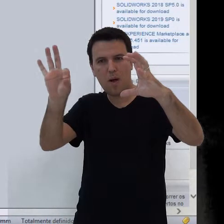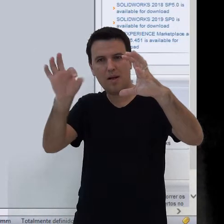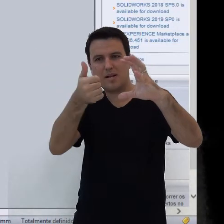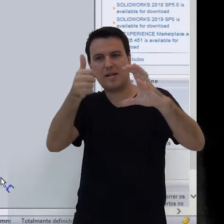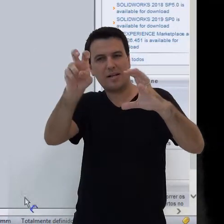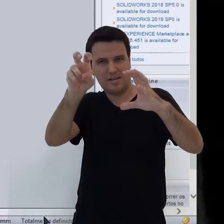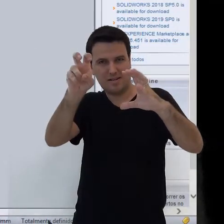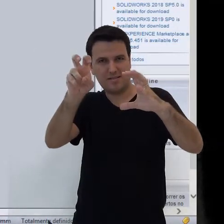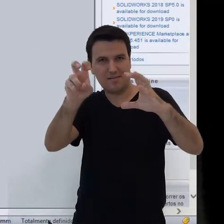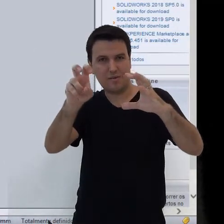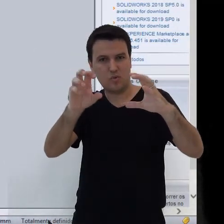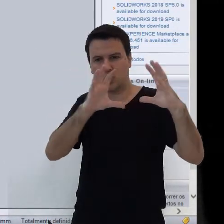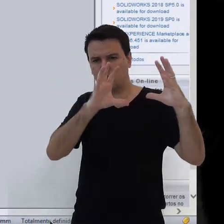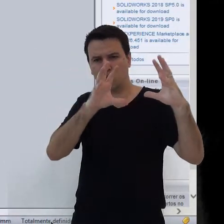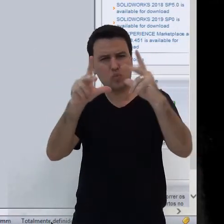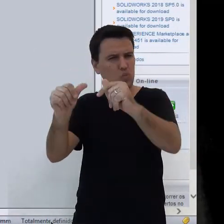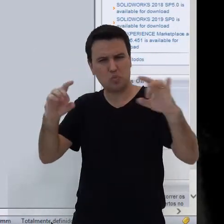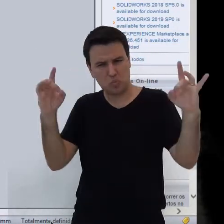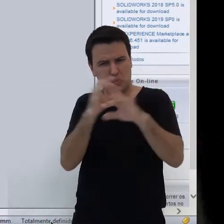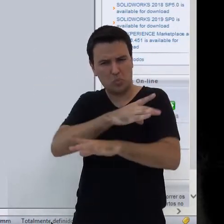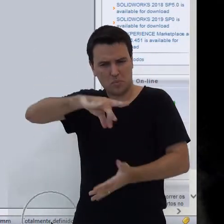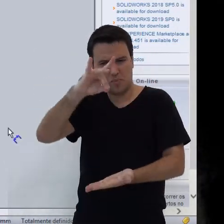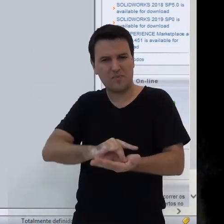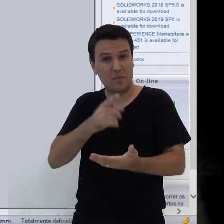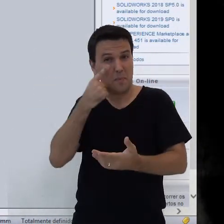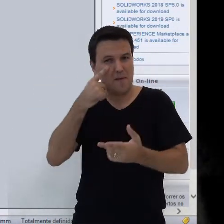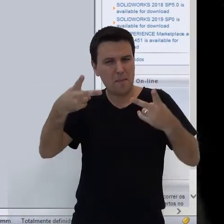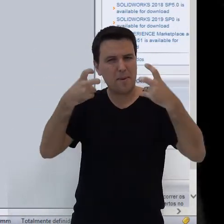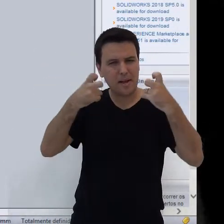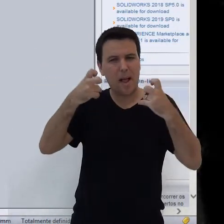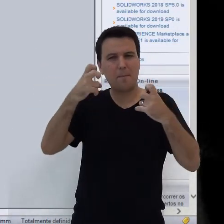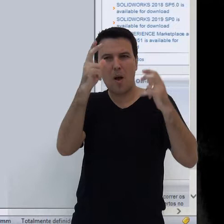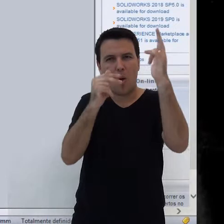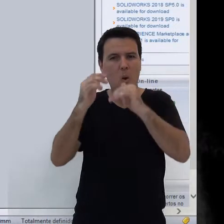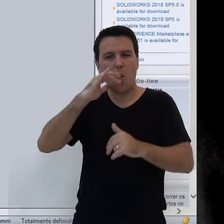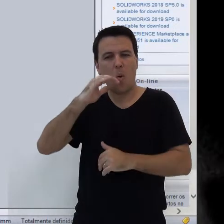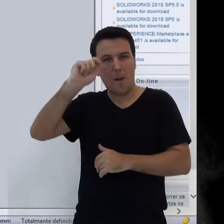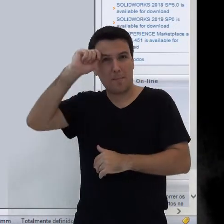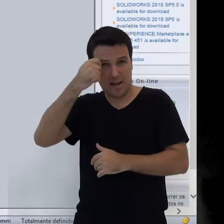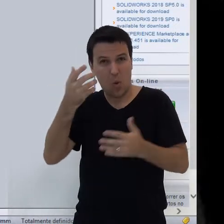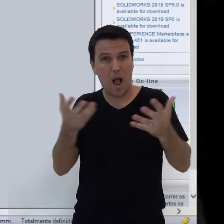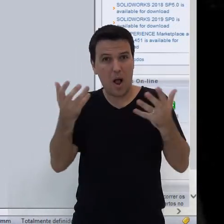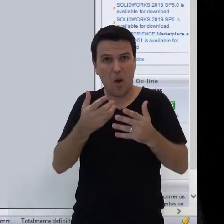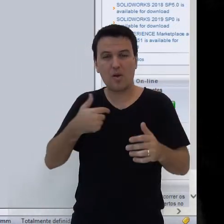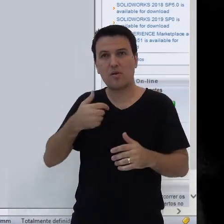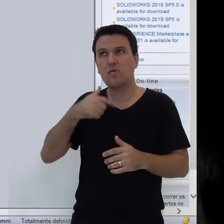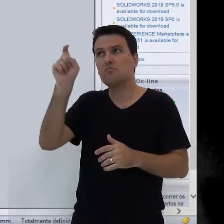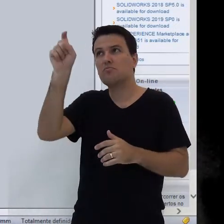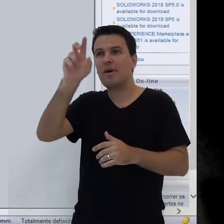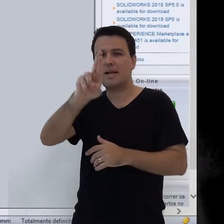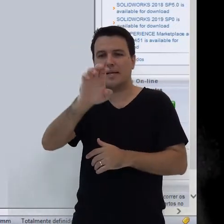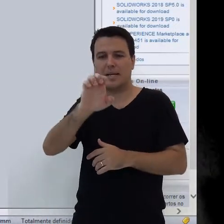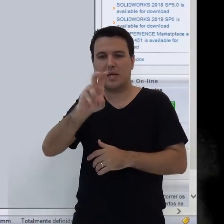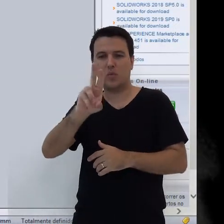15, pronto. Totalmente definido, lembra? Todo preto, né? Agora eu vou aplicar o recurso. Então, clico aqui nessa